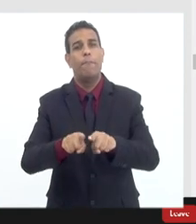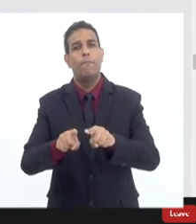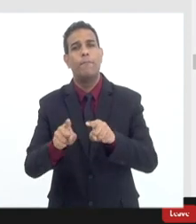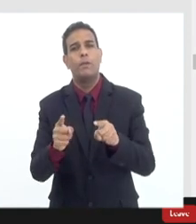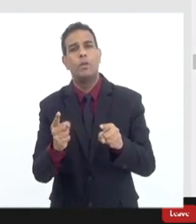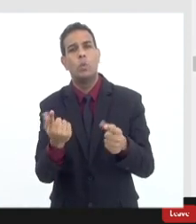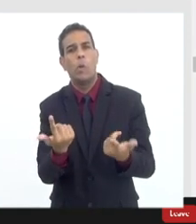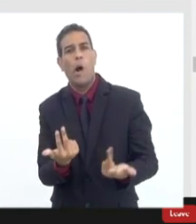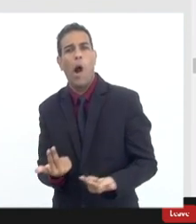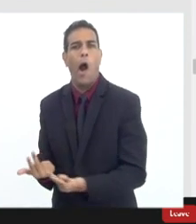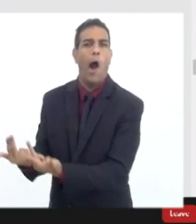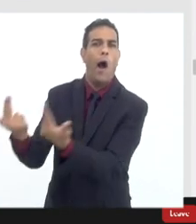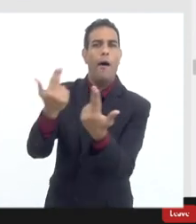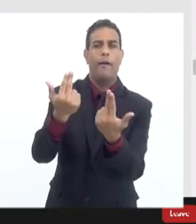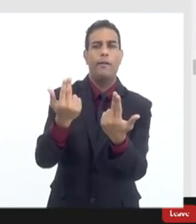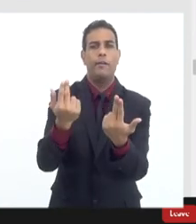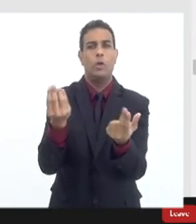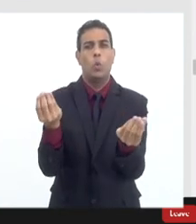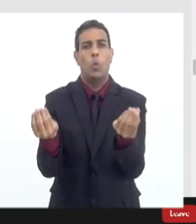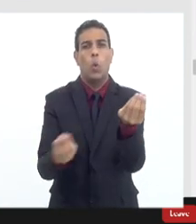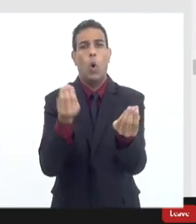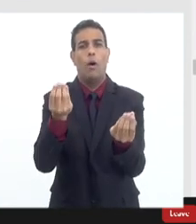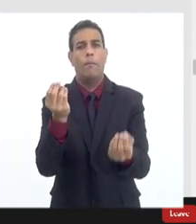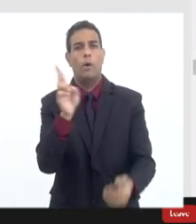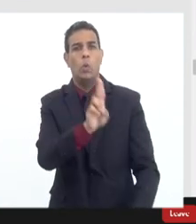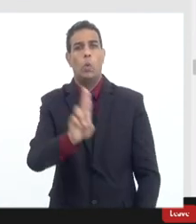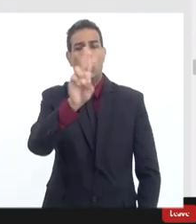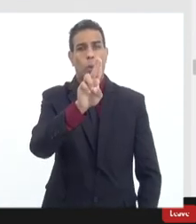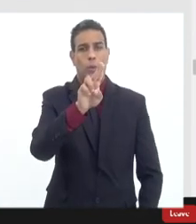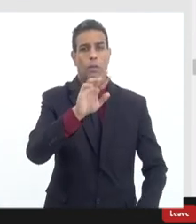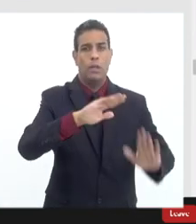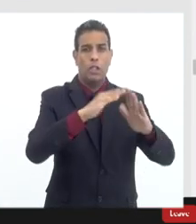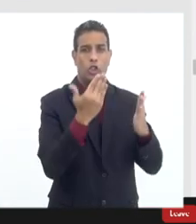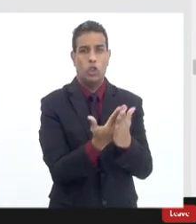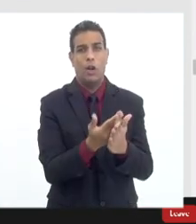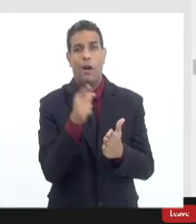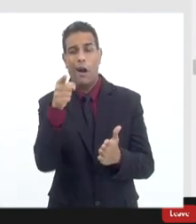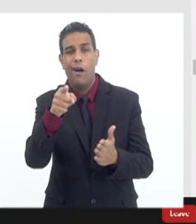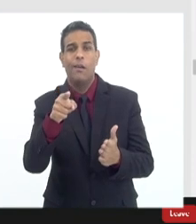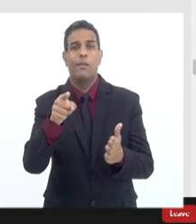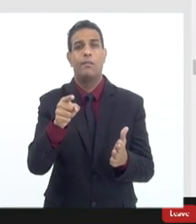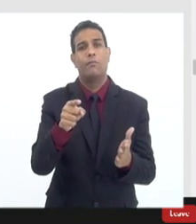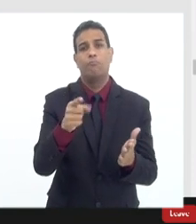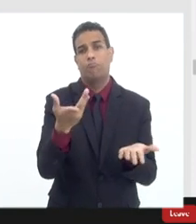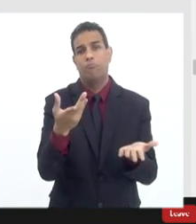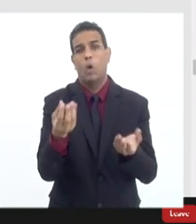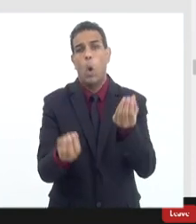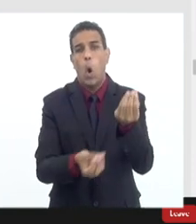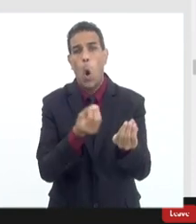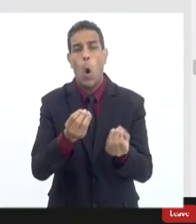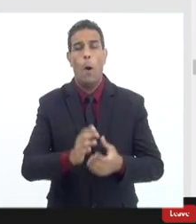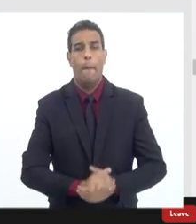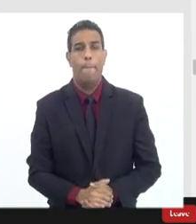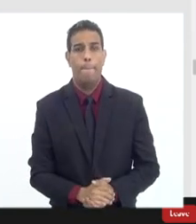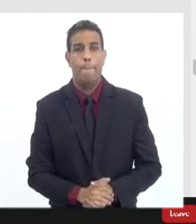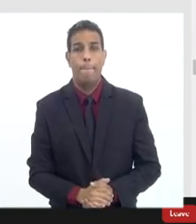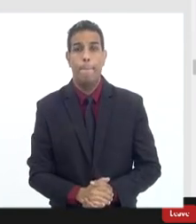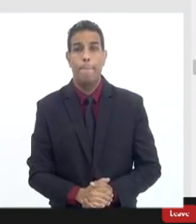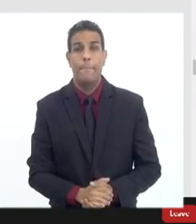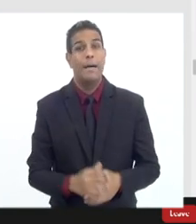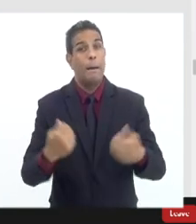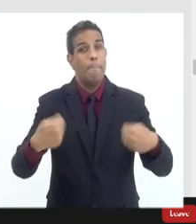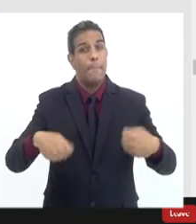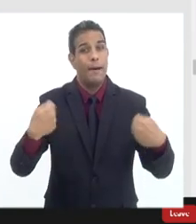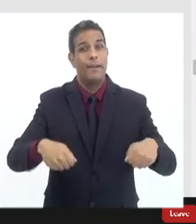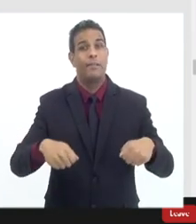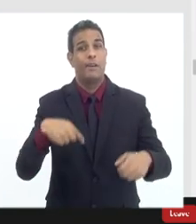inteiro e que pode ser feita. Então, essas são algumas das questões que a gente viu como problemas que nos chamaram a atenção, que